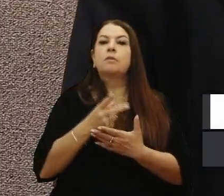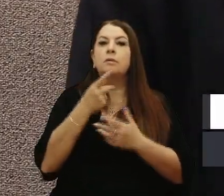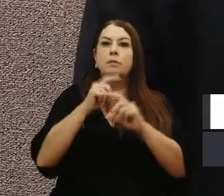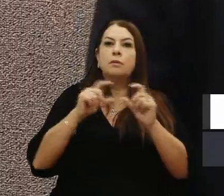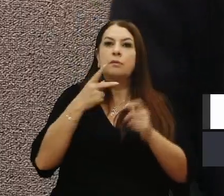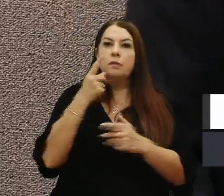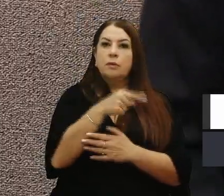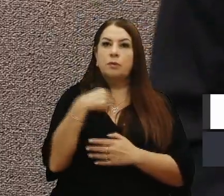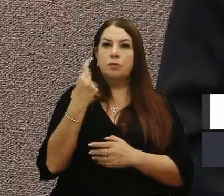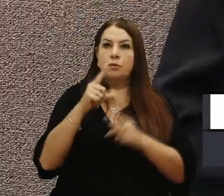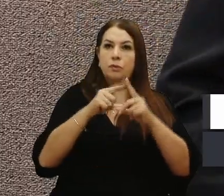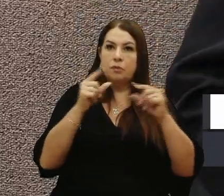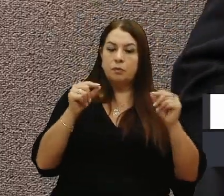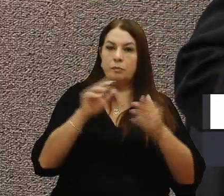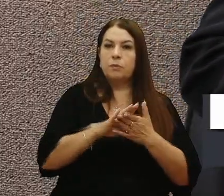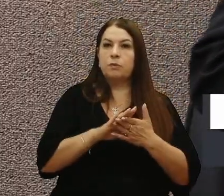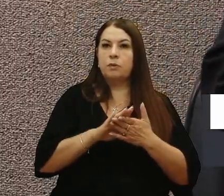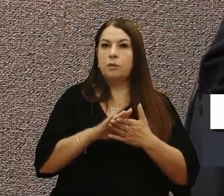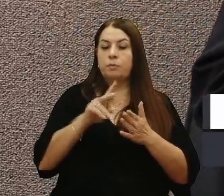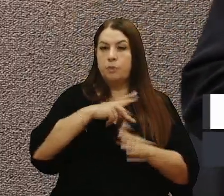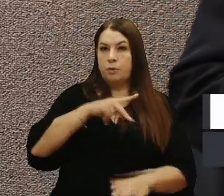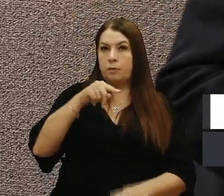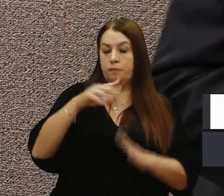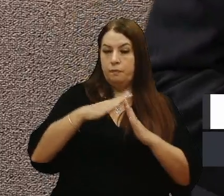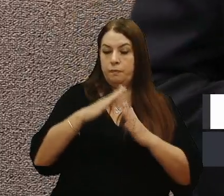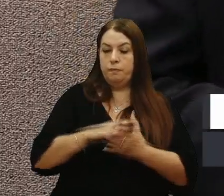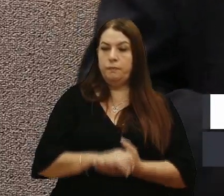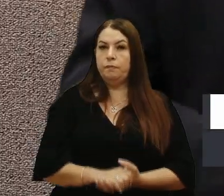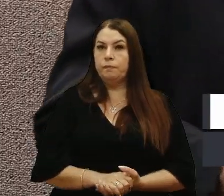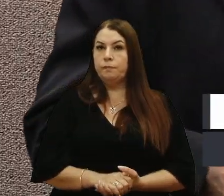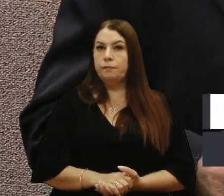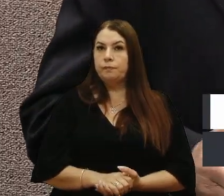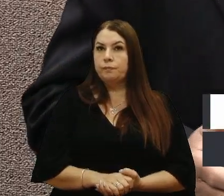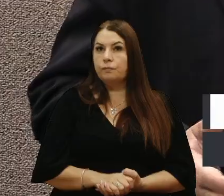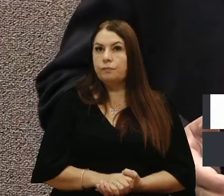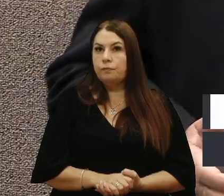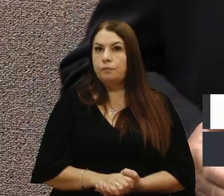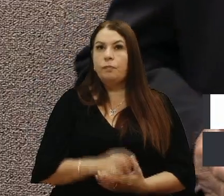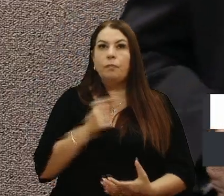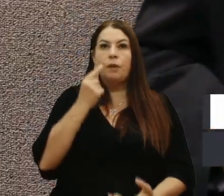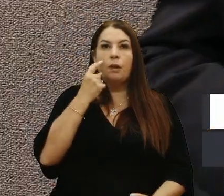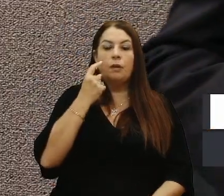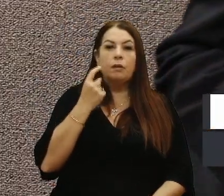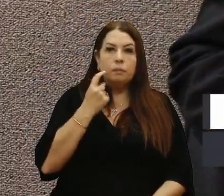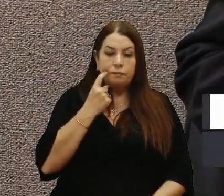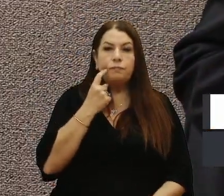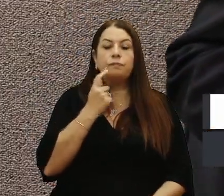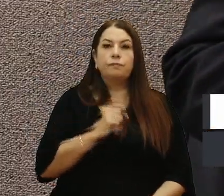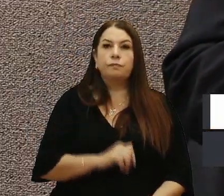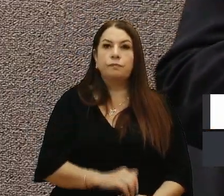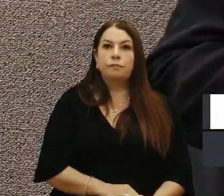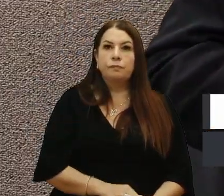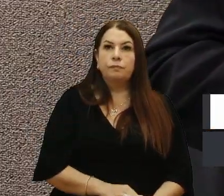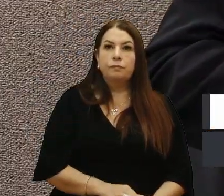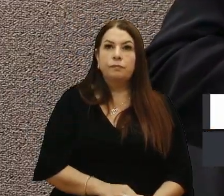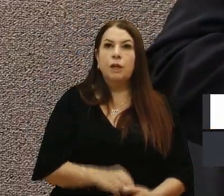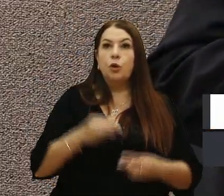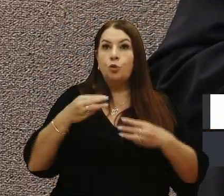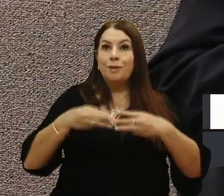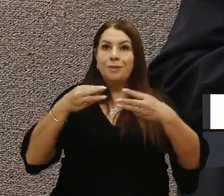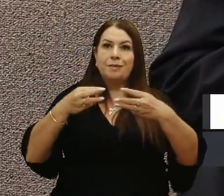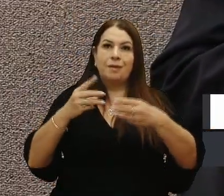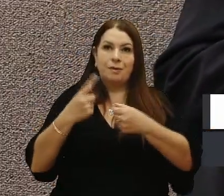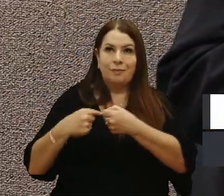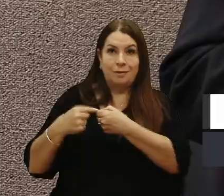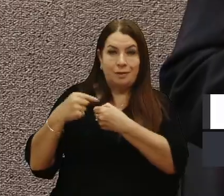Nós estivemos em Brasília com o presidente desta casa, o Wagner Petrini, no Ministério das